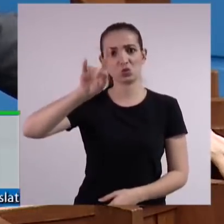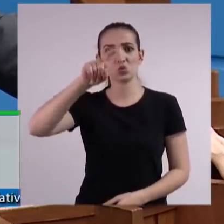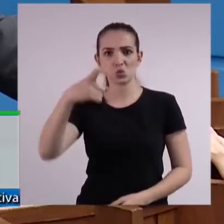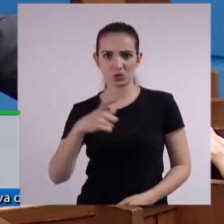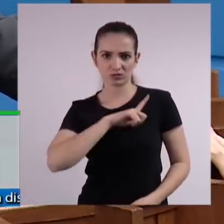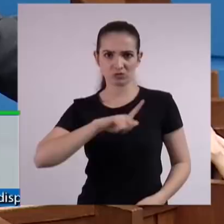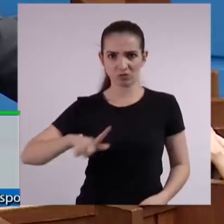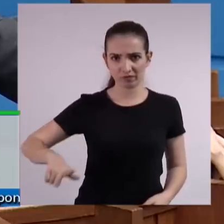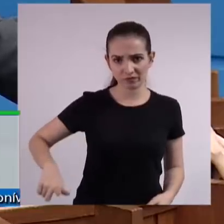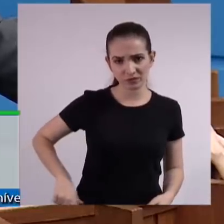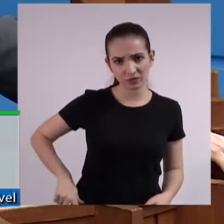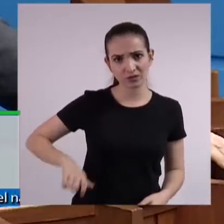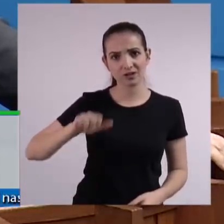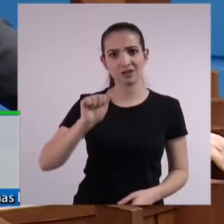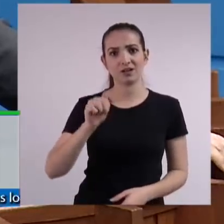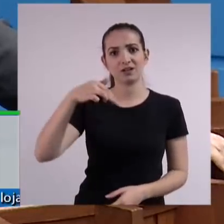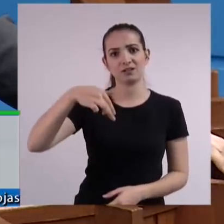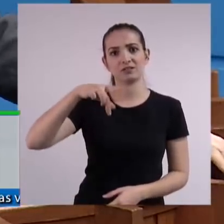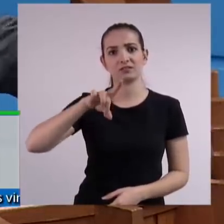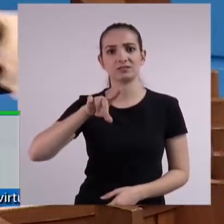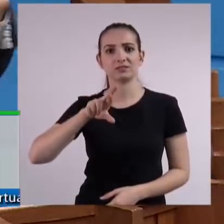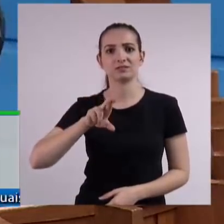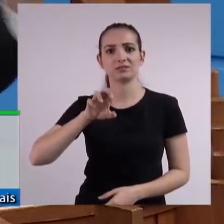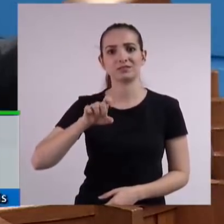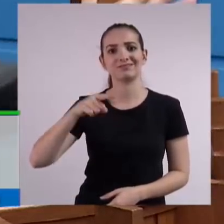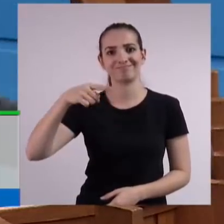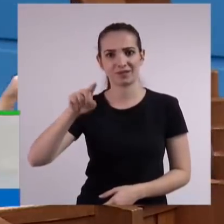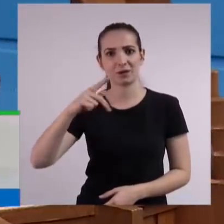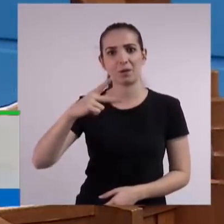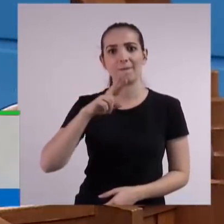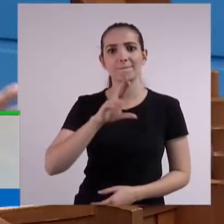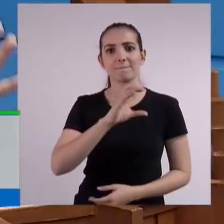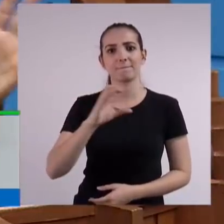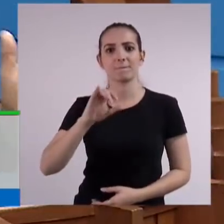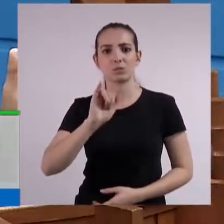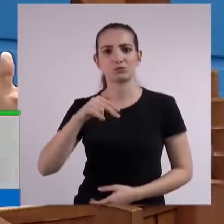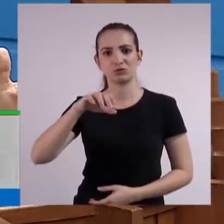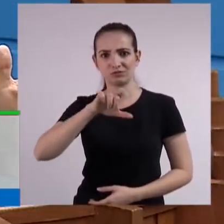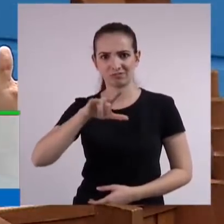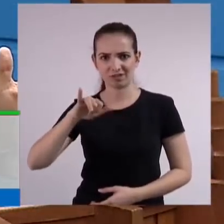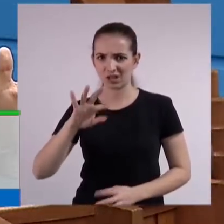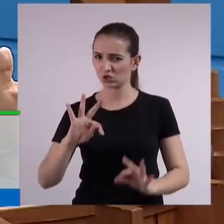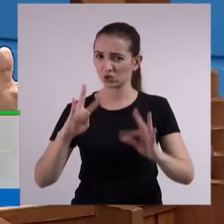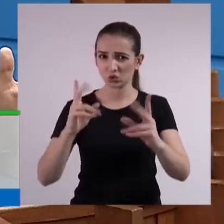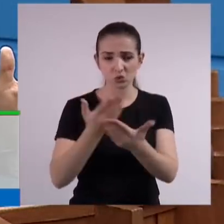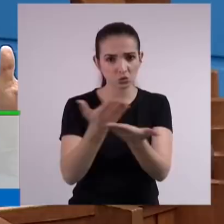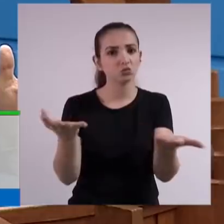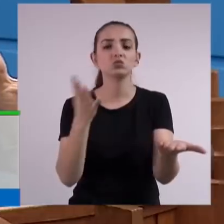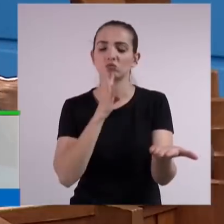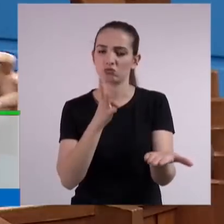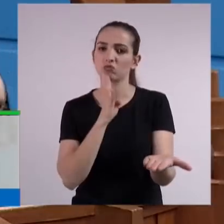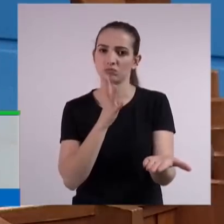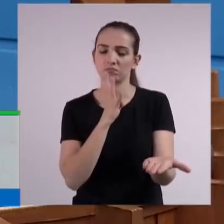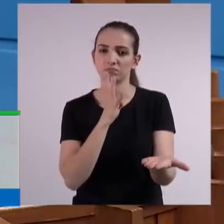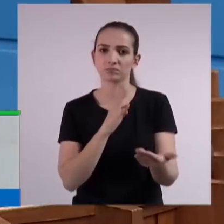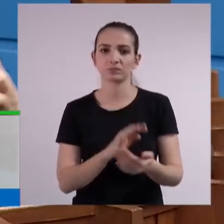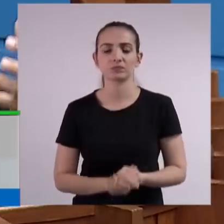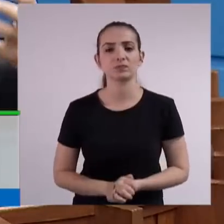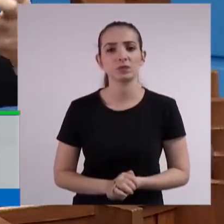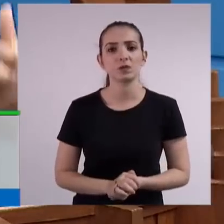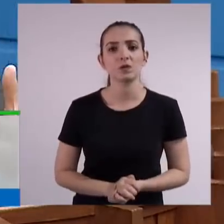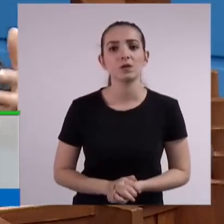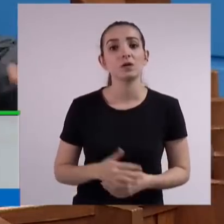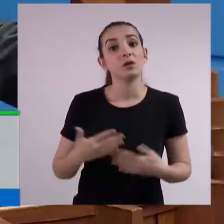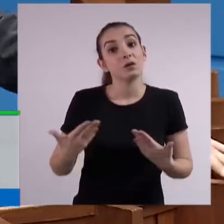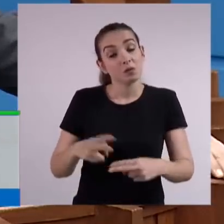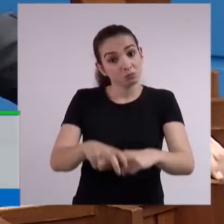e nosso pré-candidato ao governo. Fato que é de conhecimento de todos. O partido buscou